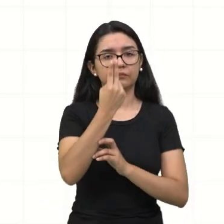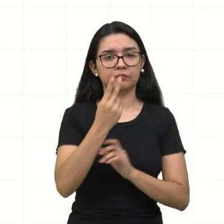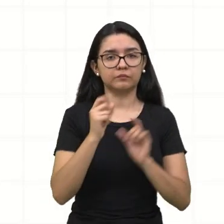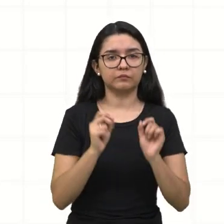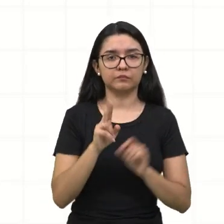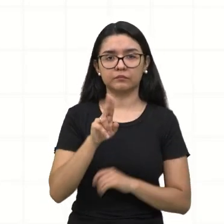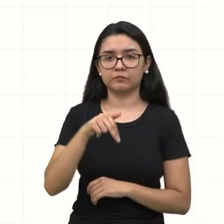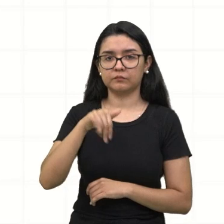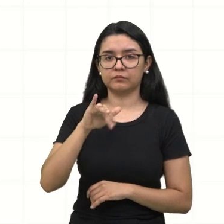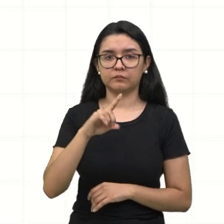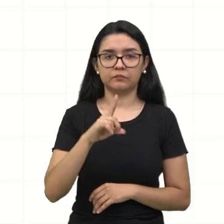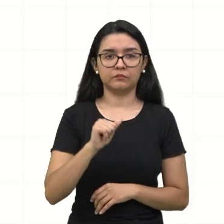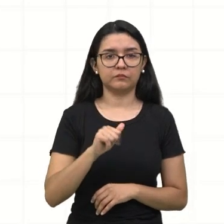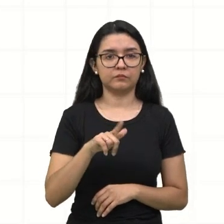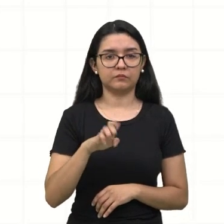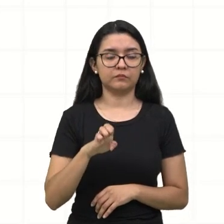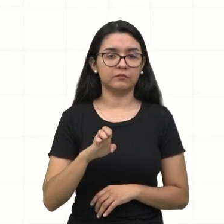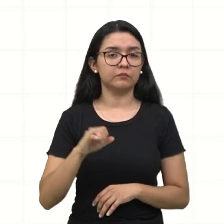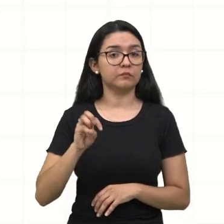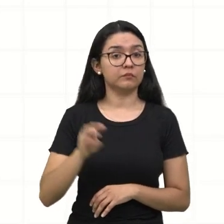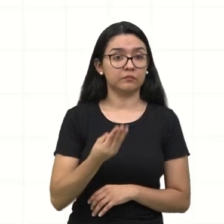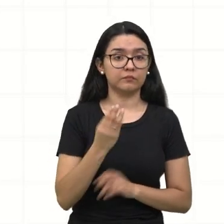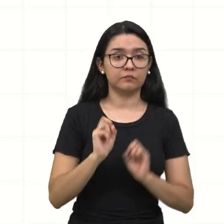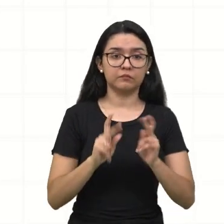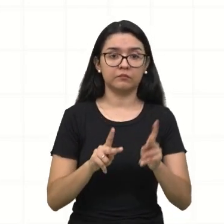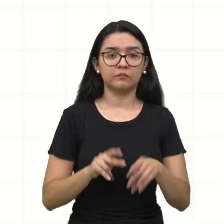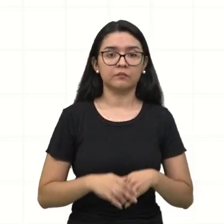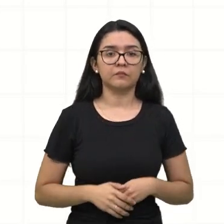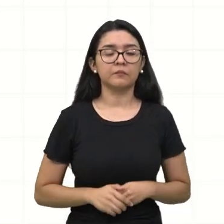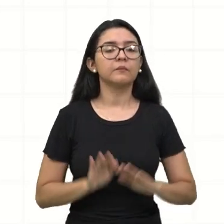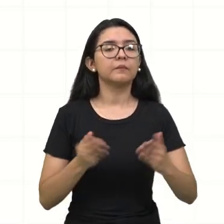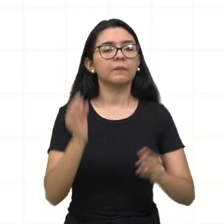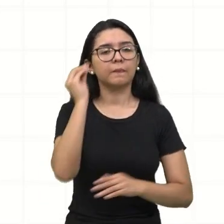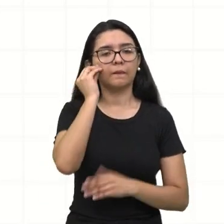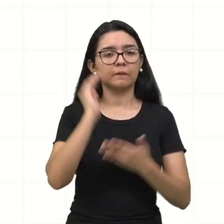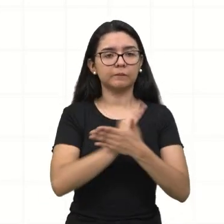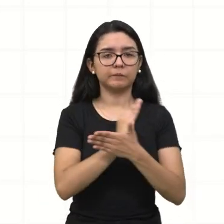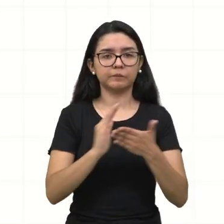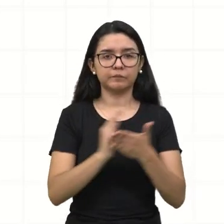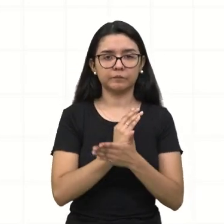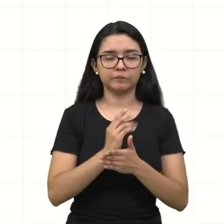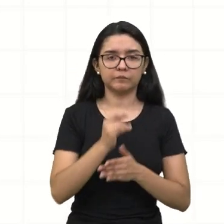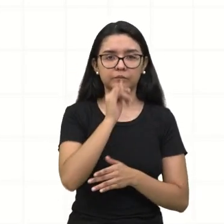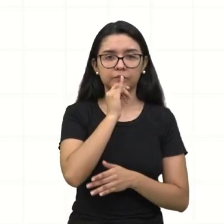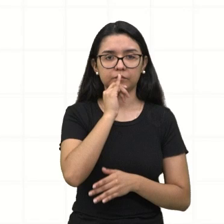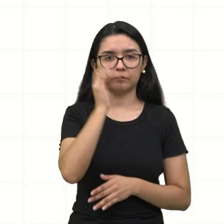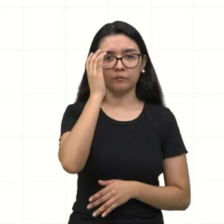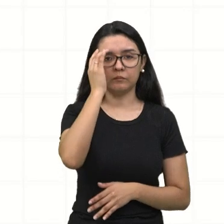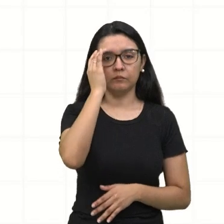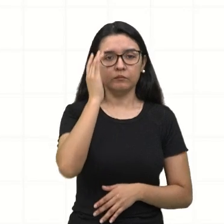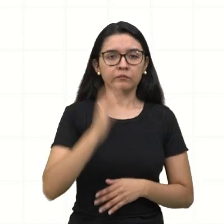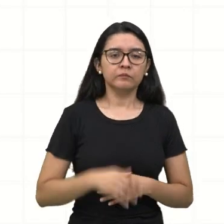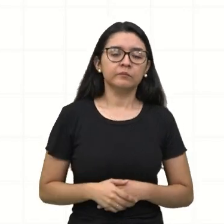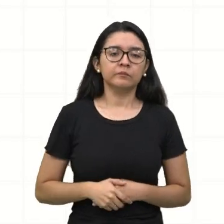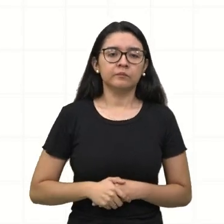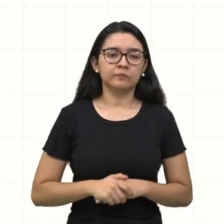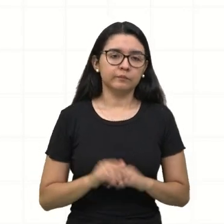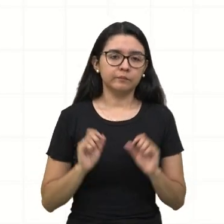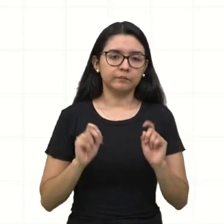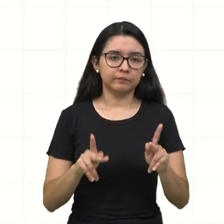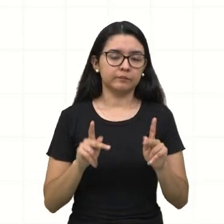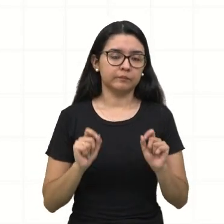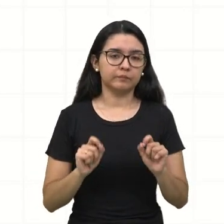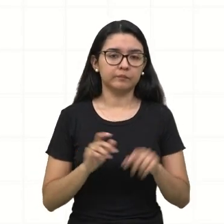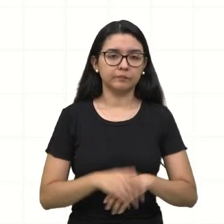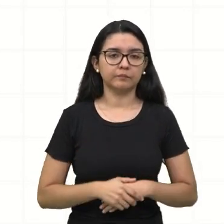de bilhão. Muito bem. Vejamos aqui algumas situações nas quais